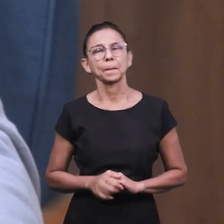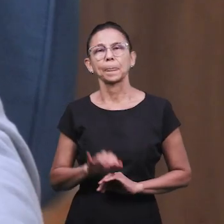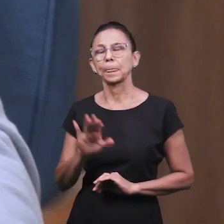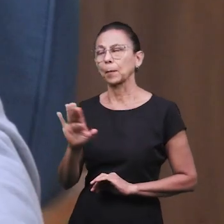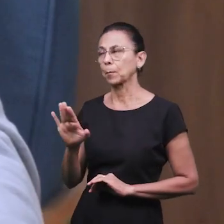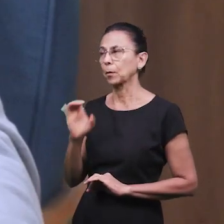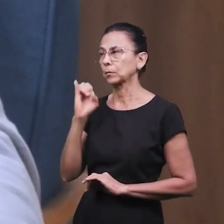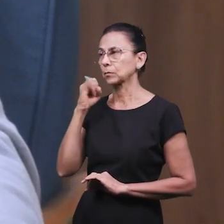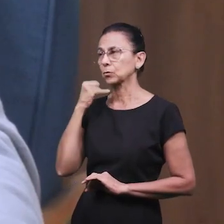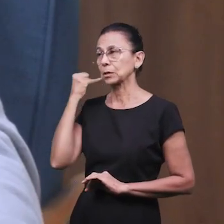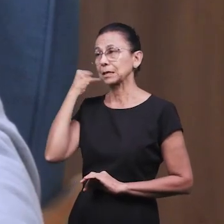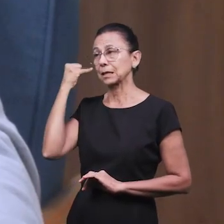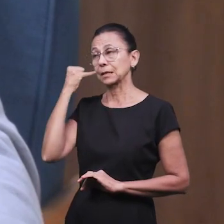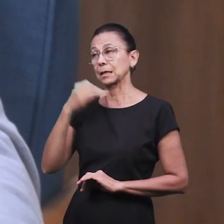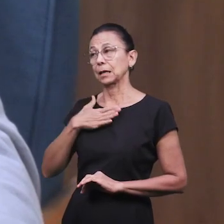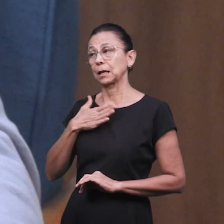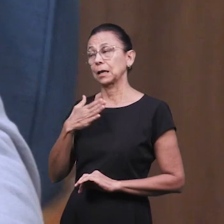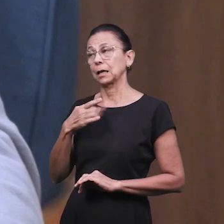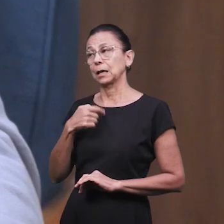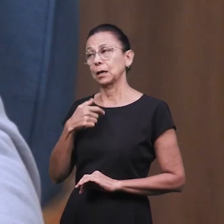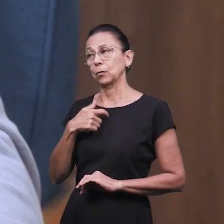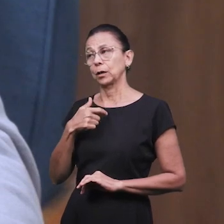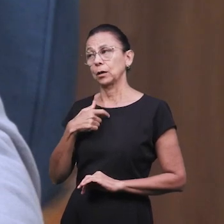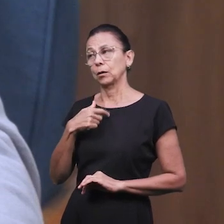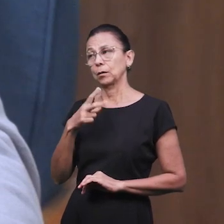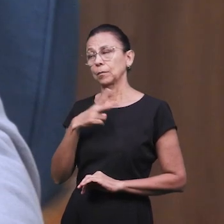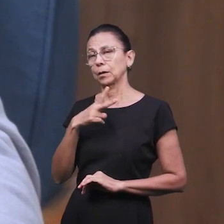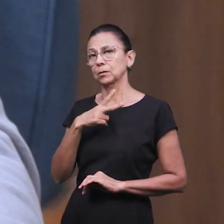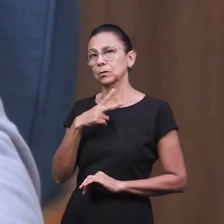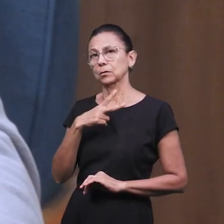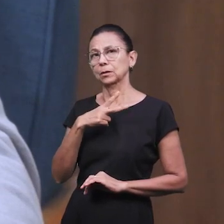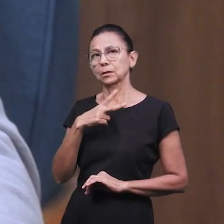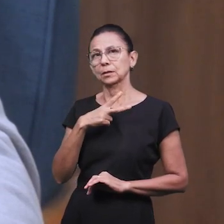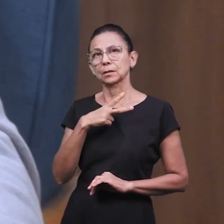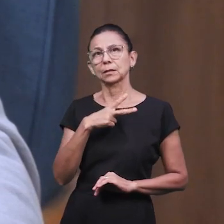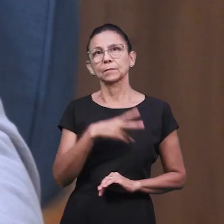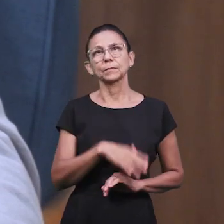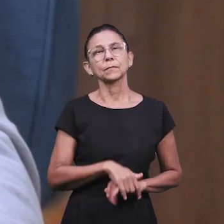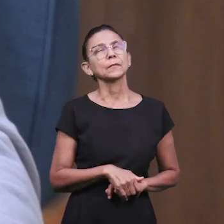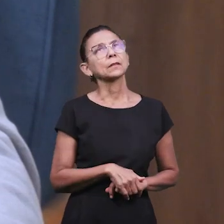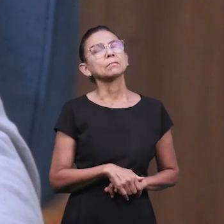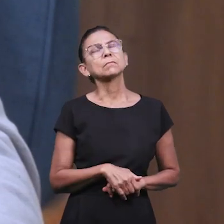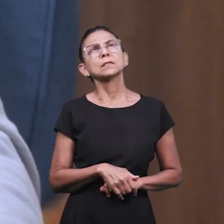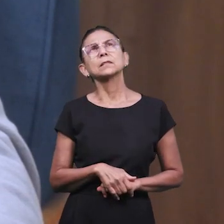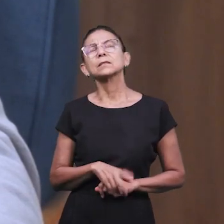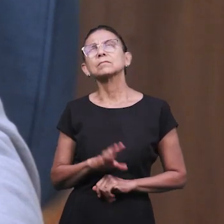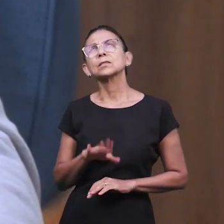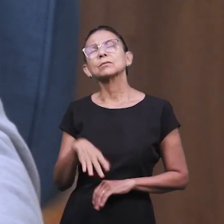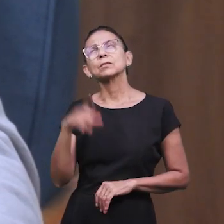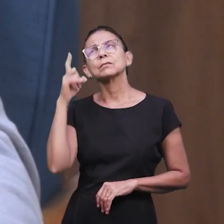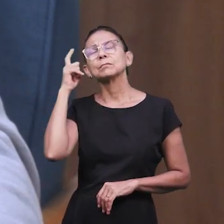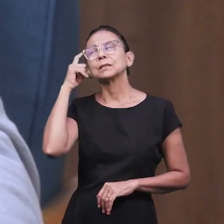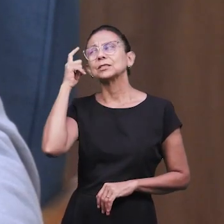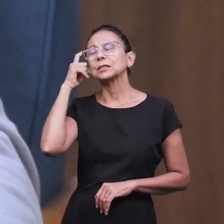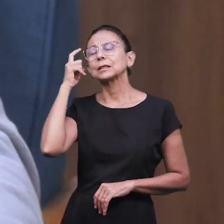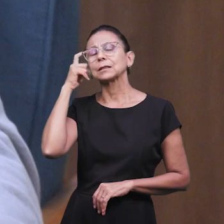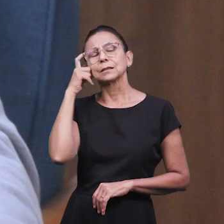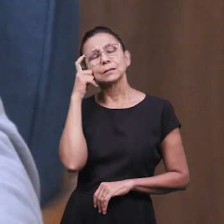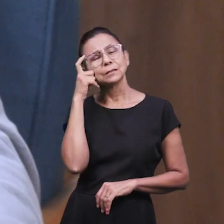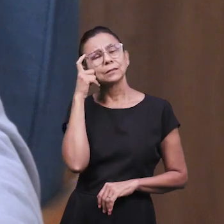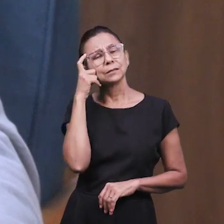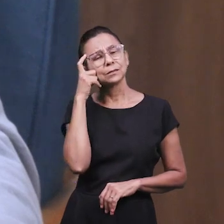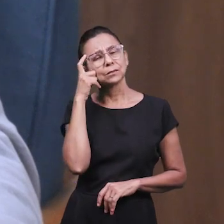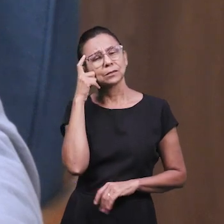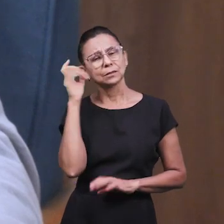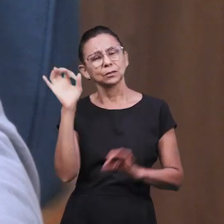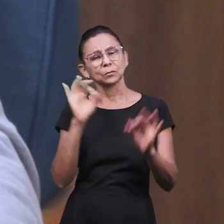eu particularmente, eu sempre fico pensando, meditando, sabe, Josias, assim, no